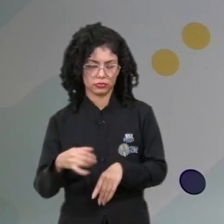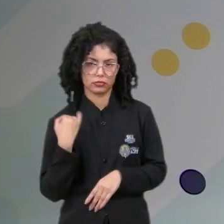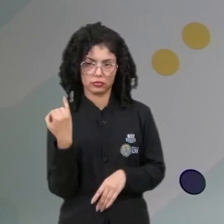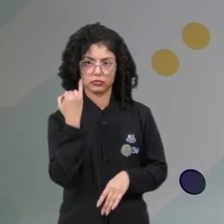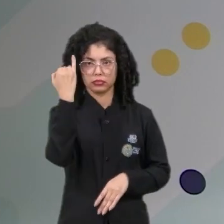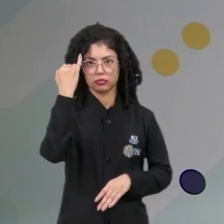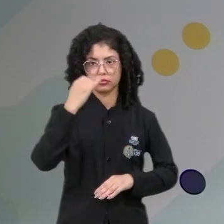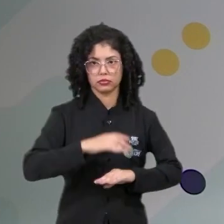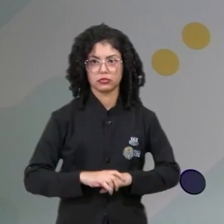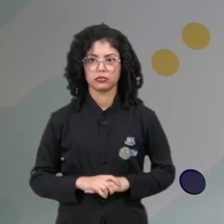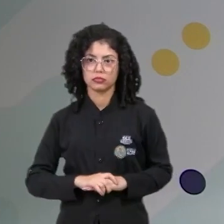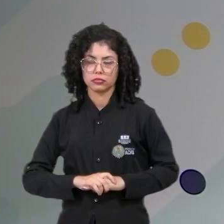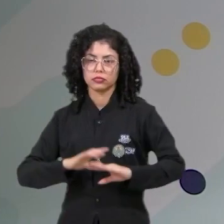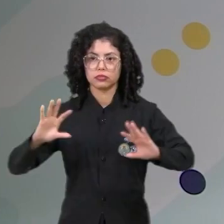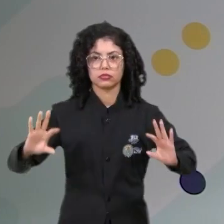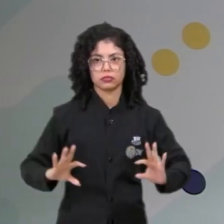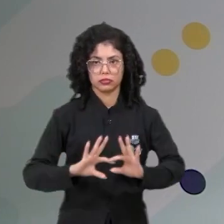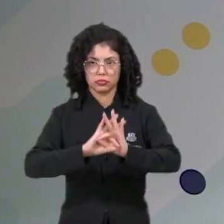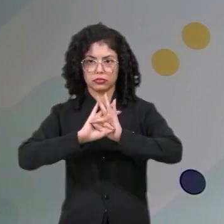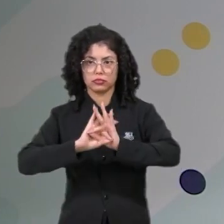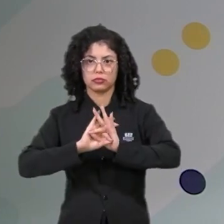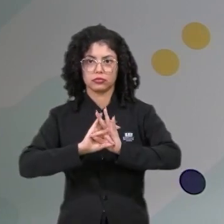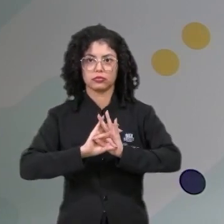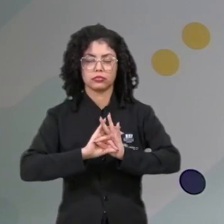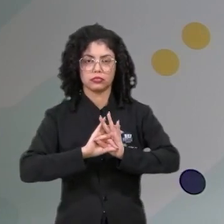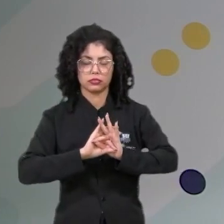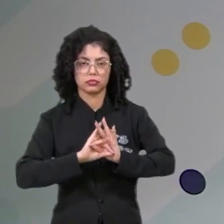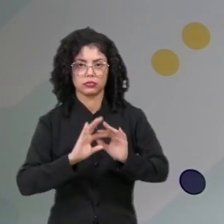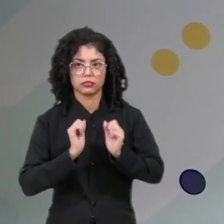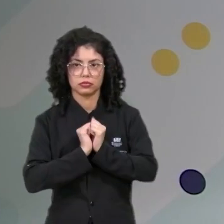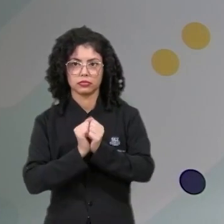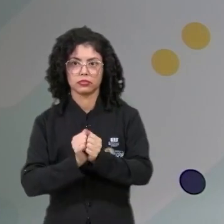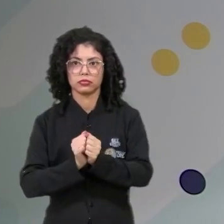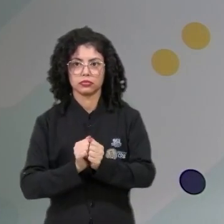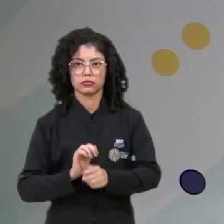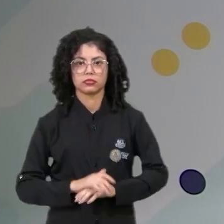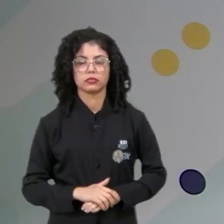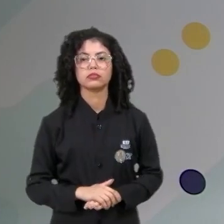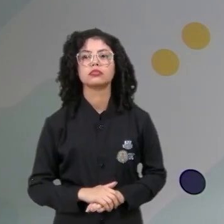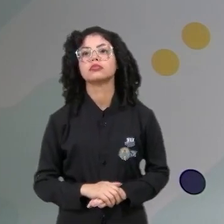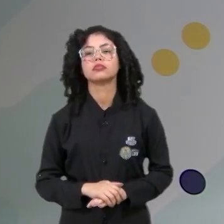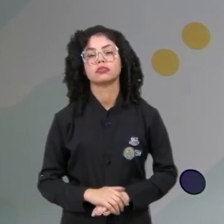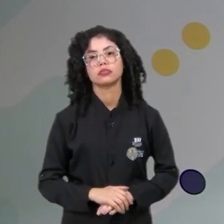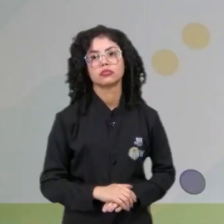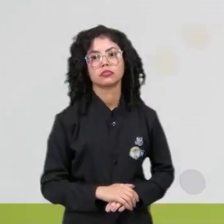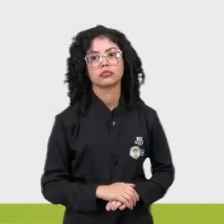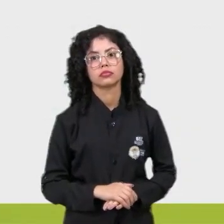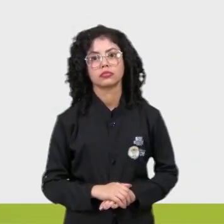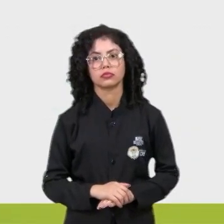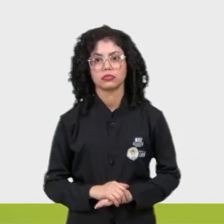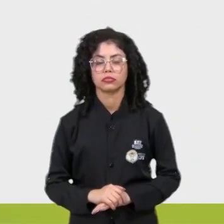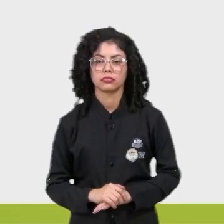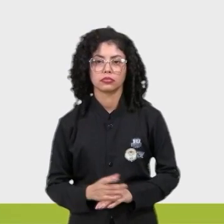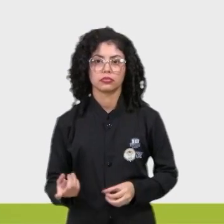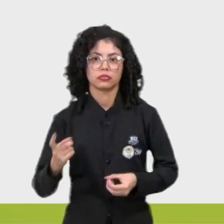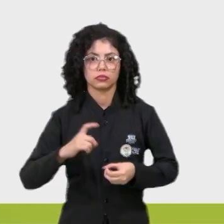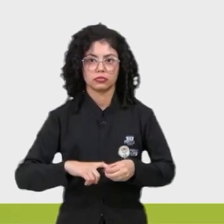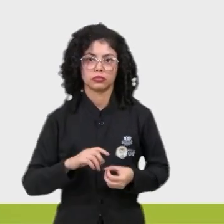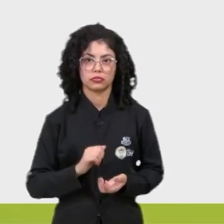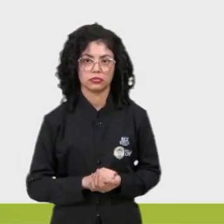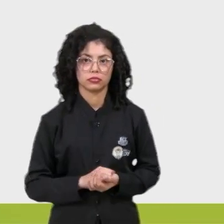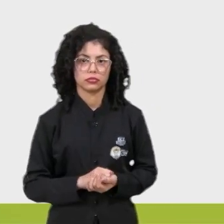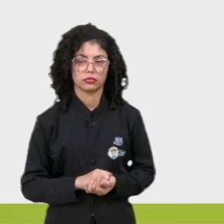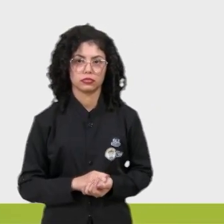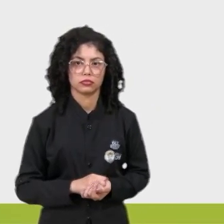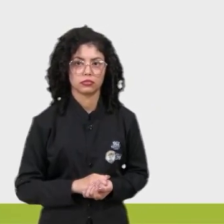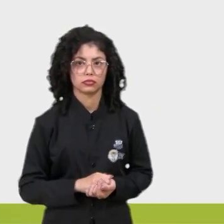importância, porque as relações estão dependentes uma das outras, tá? Sabendo disso, vamos retomar